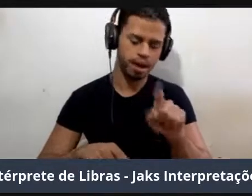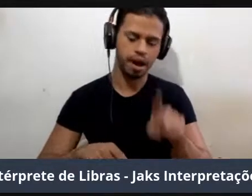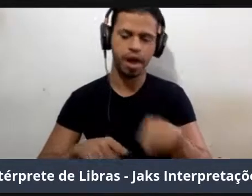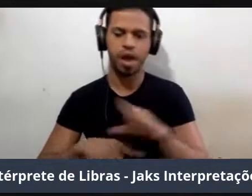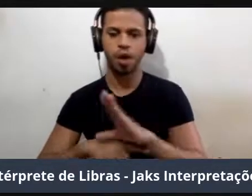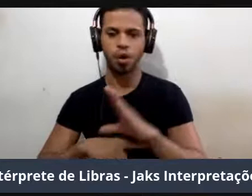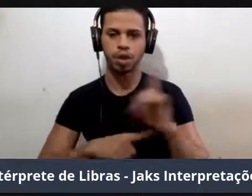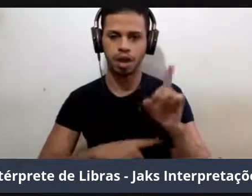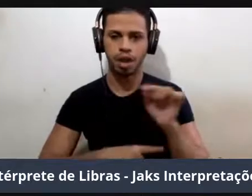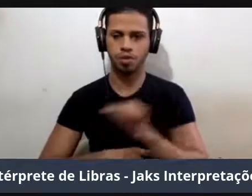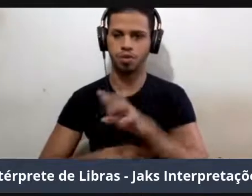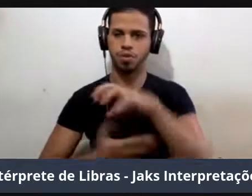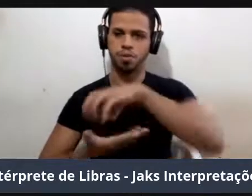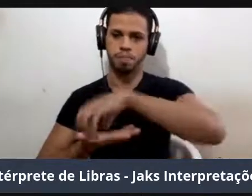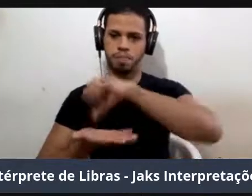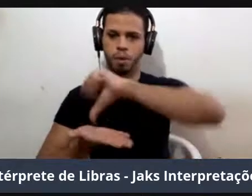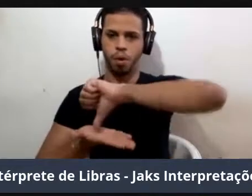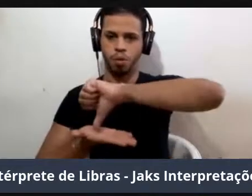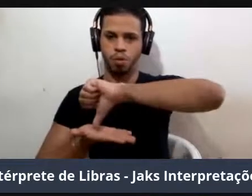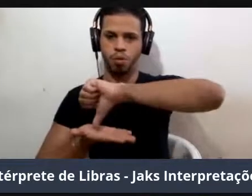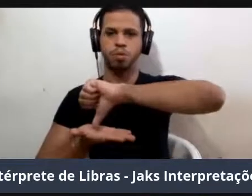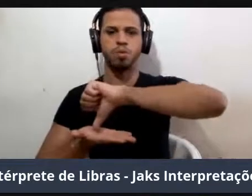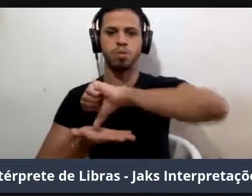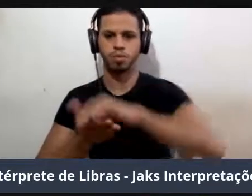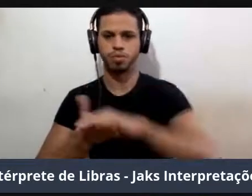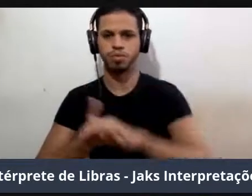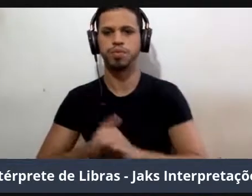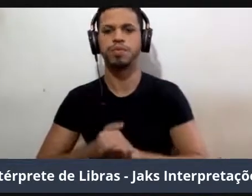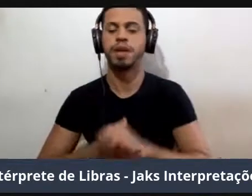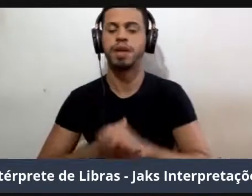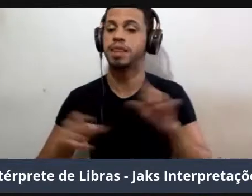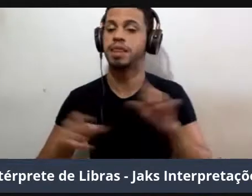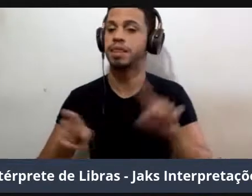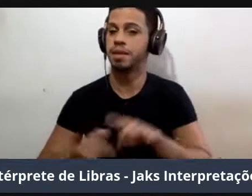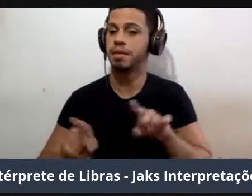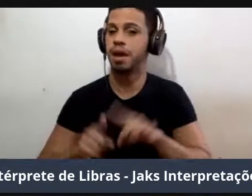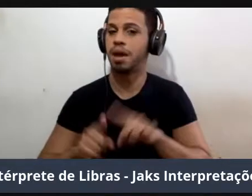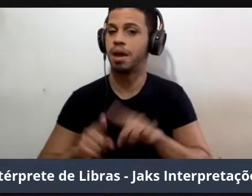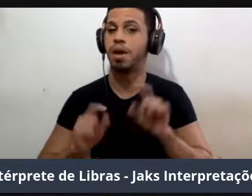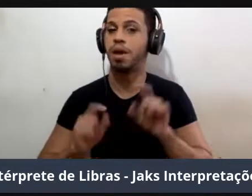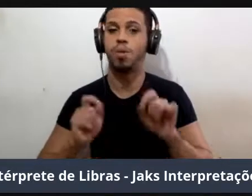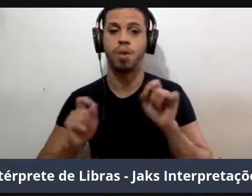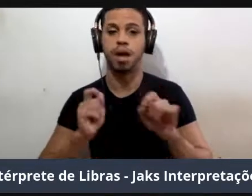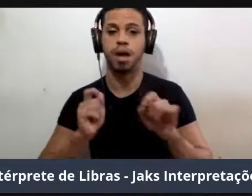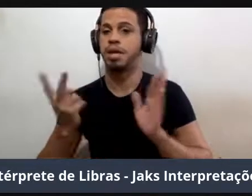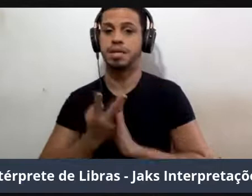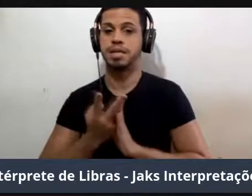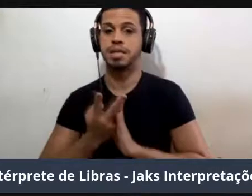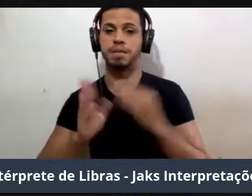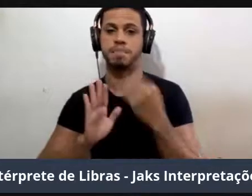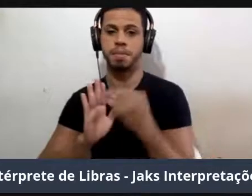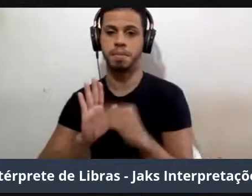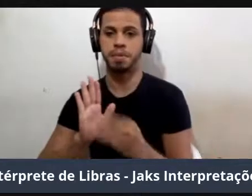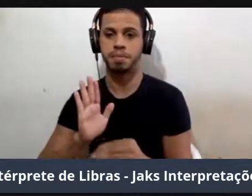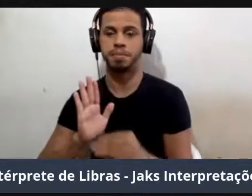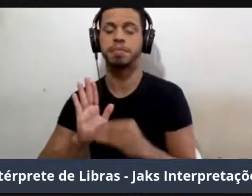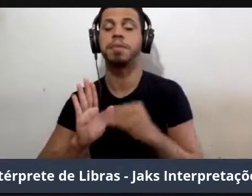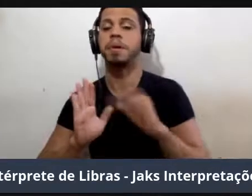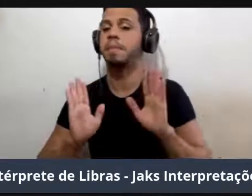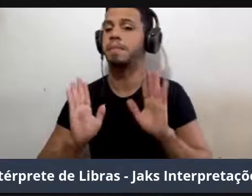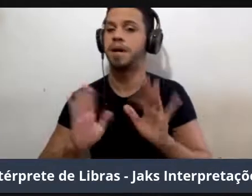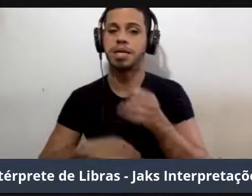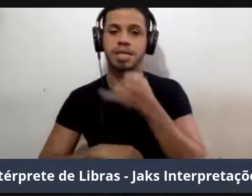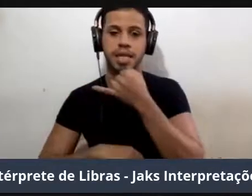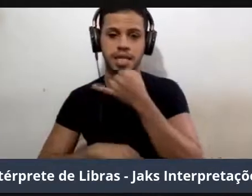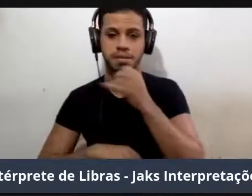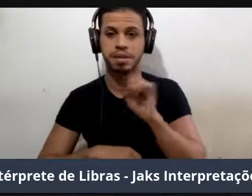polo, e sempre eu quem preencho, mas e eu gostaria de ter